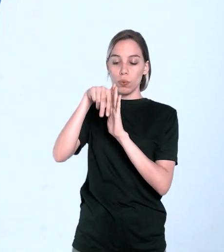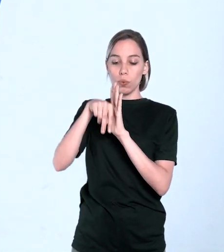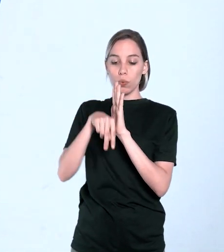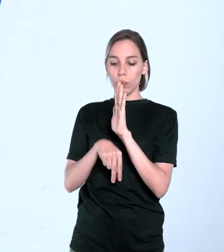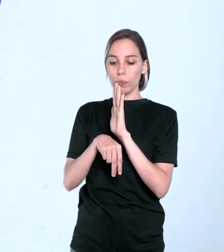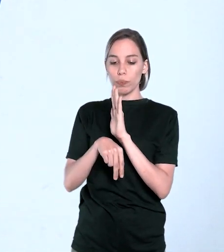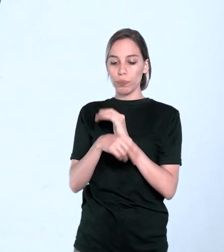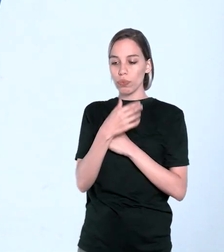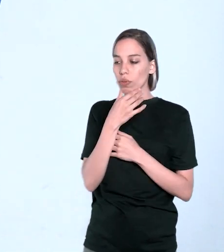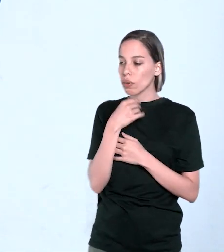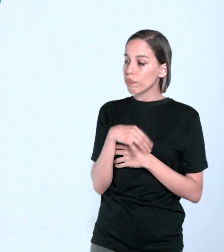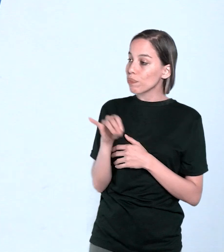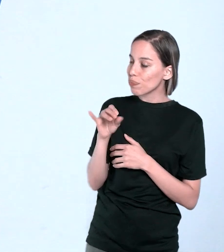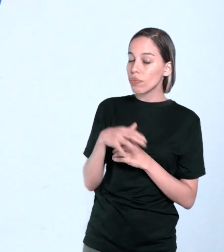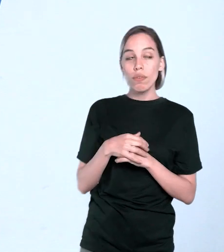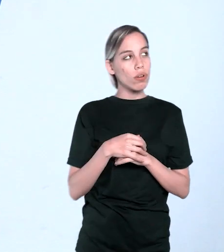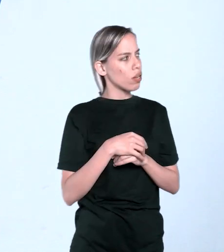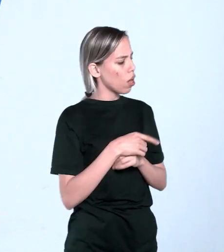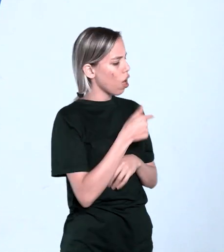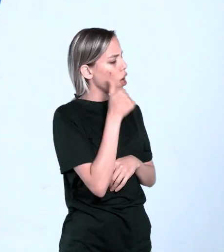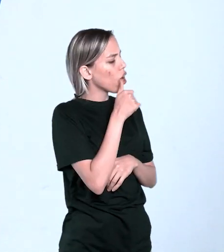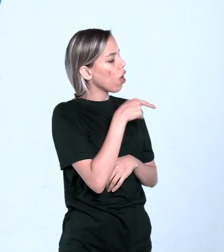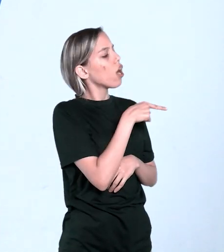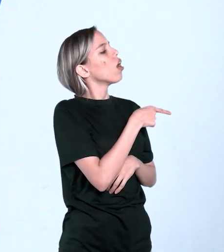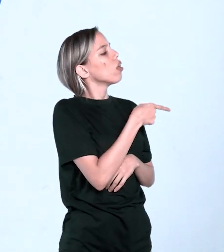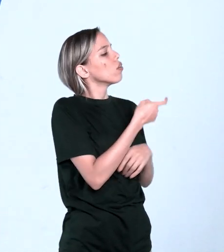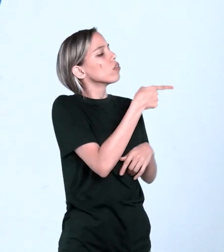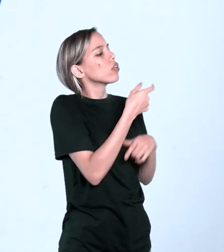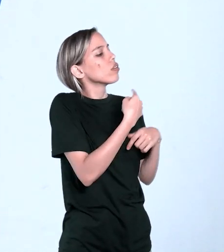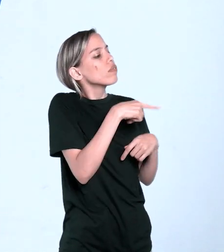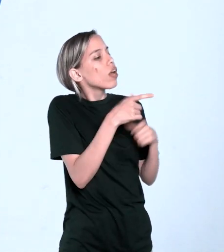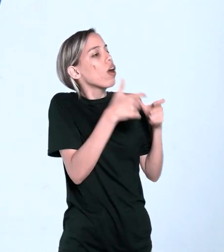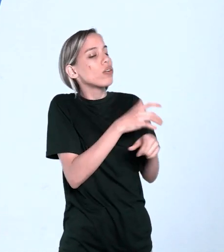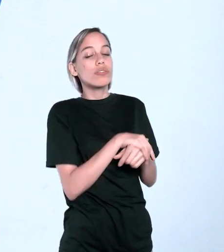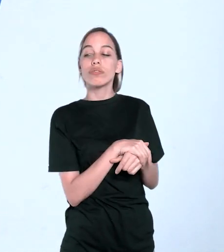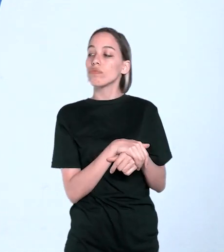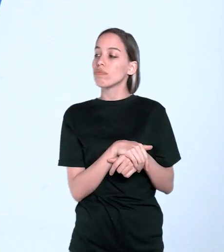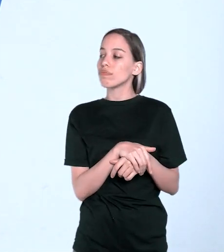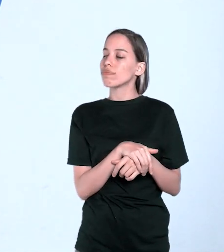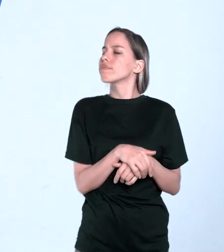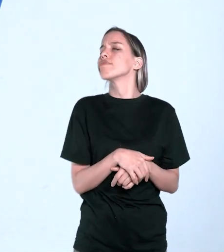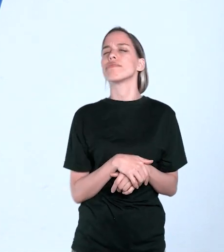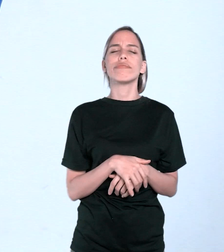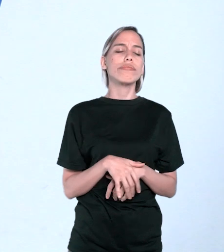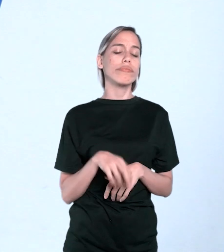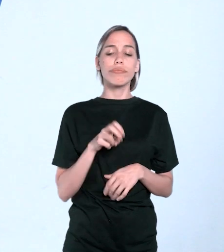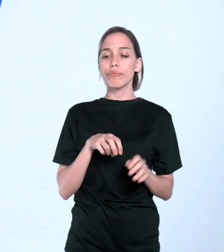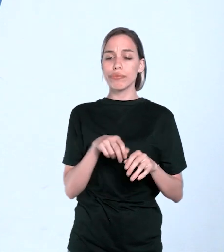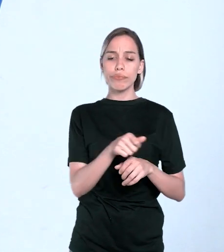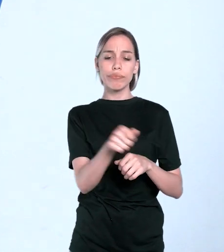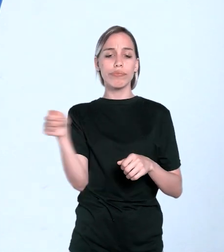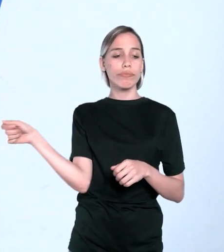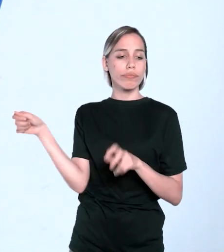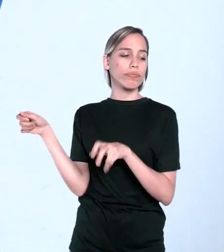de pedras, ganhou equilíbrio e seguiu pelo largo. Passou pela turca que vendia fósforos, pelo homem que vendia aves, pelo leiteiro